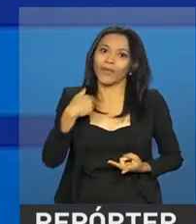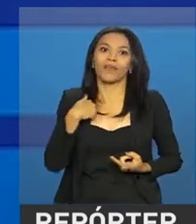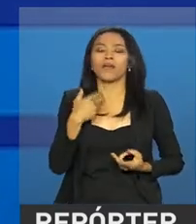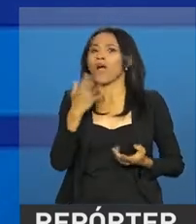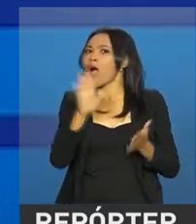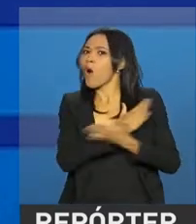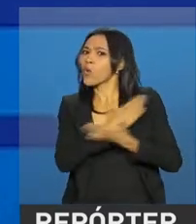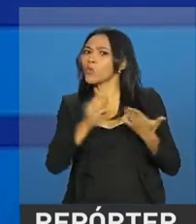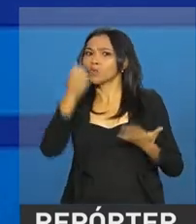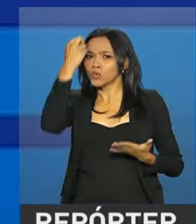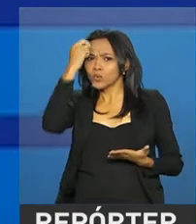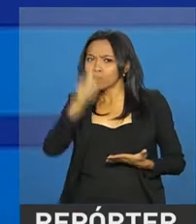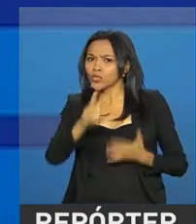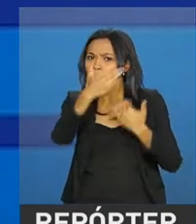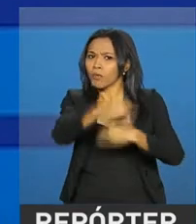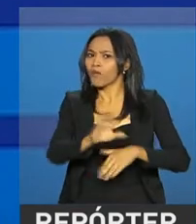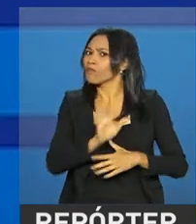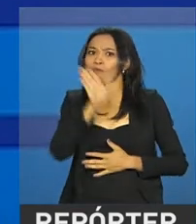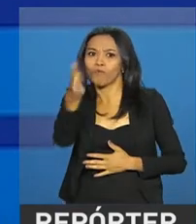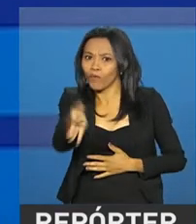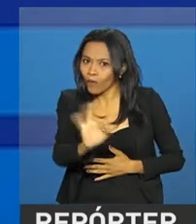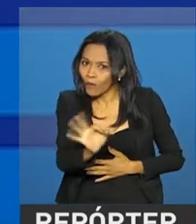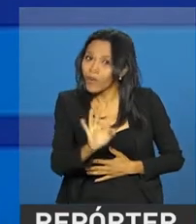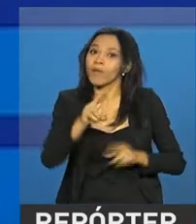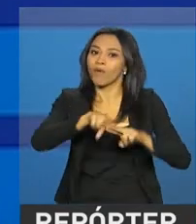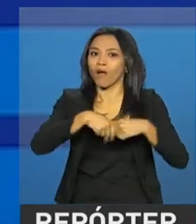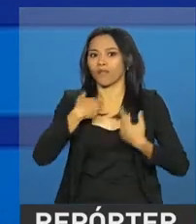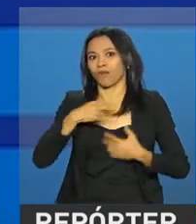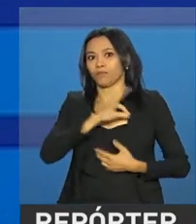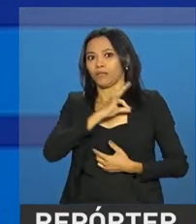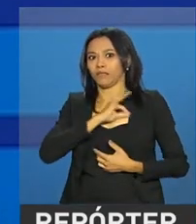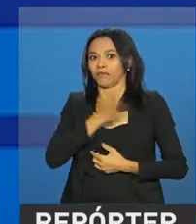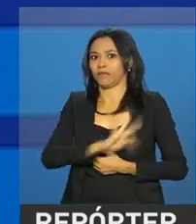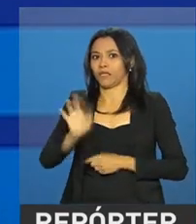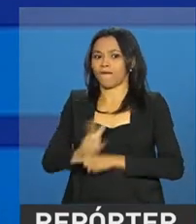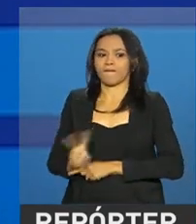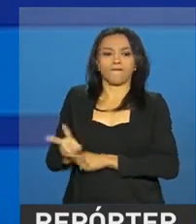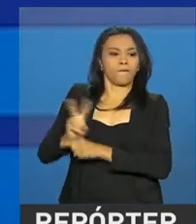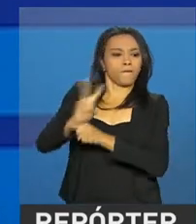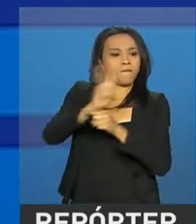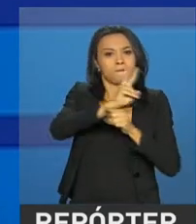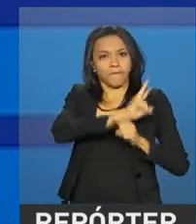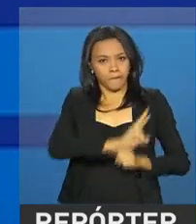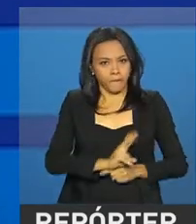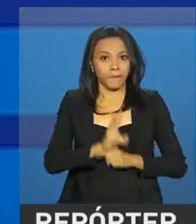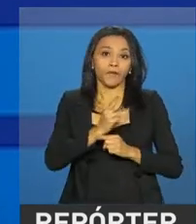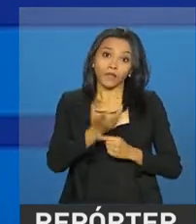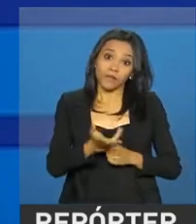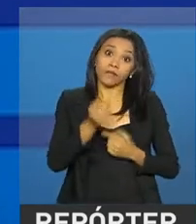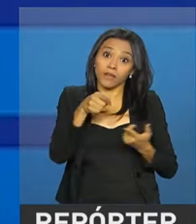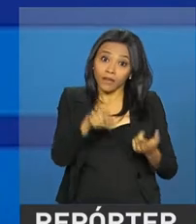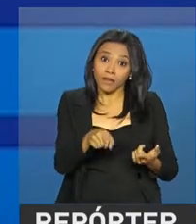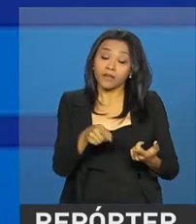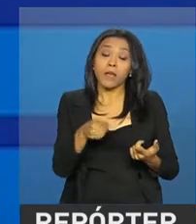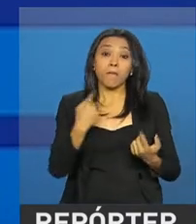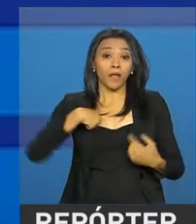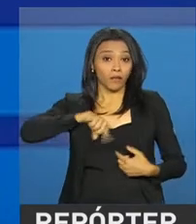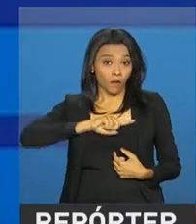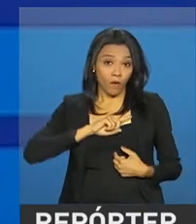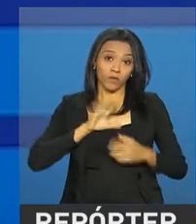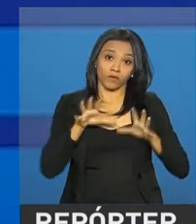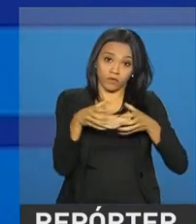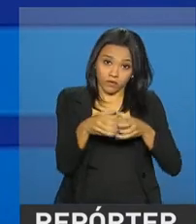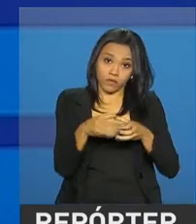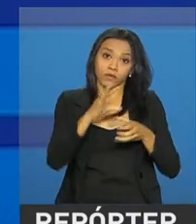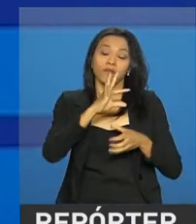dias. Principalmente em decorrência desses trabalhos durante a semana, a gente percebe que, né, a gente acaba tendo um efeito dissuasório. Para nós,